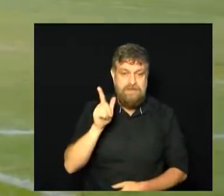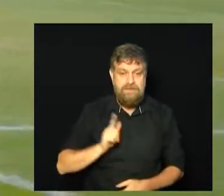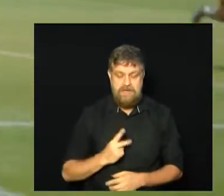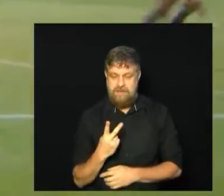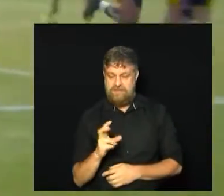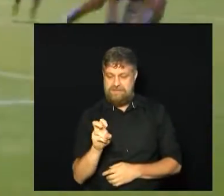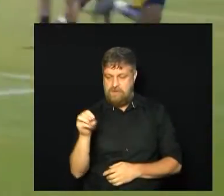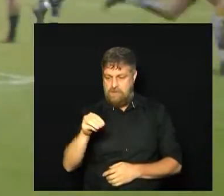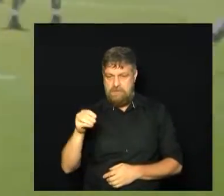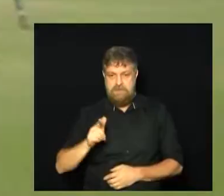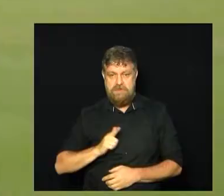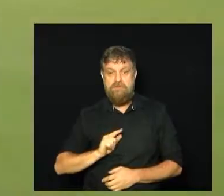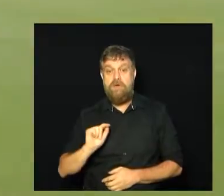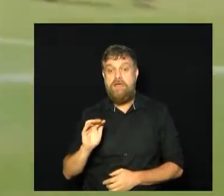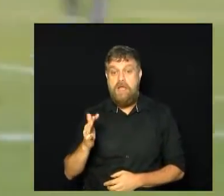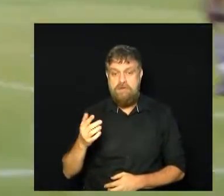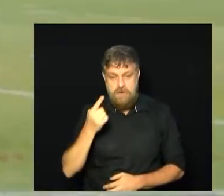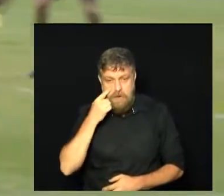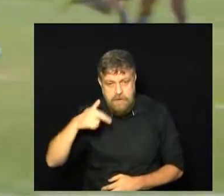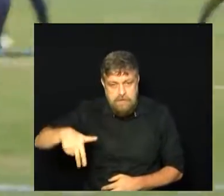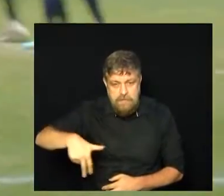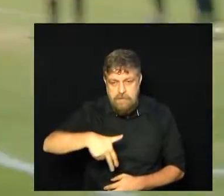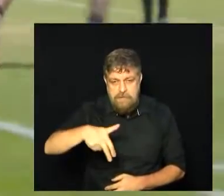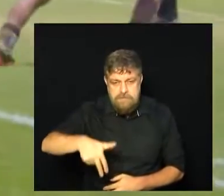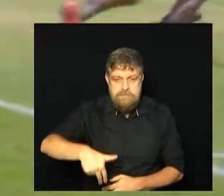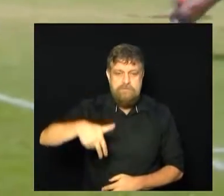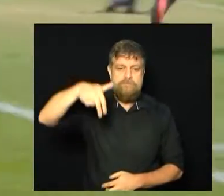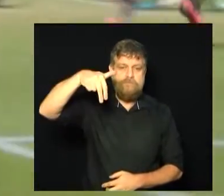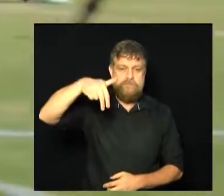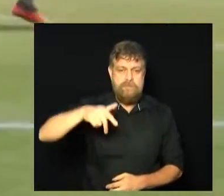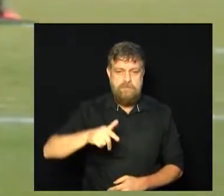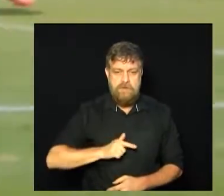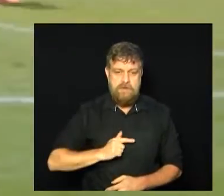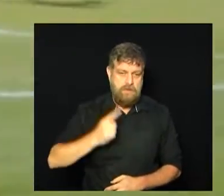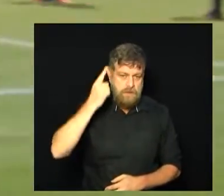cobrança de falta pela esquerda, Jeremias subiu mais que todo mundo